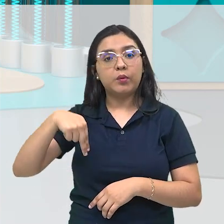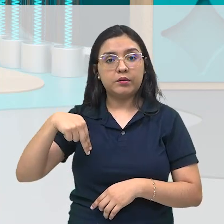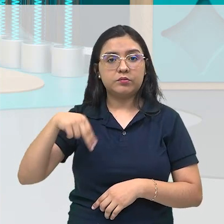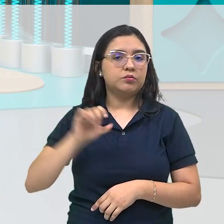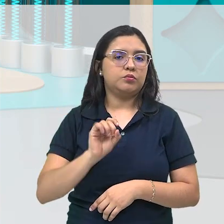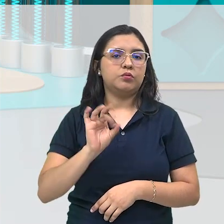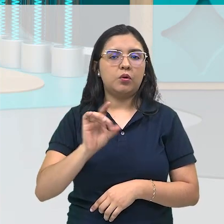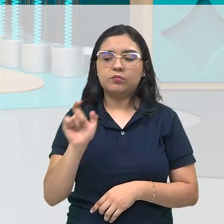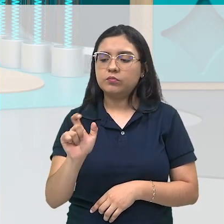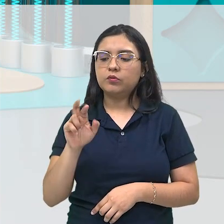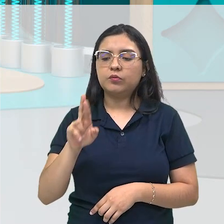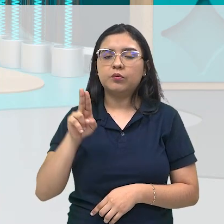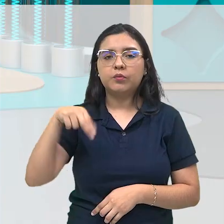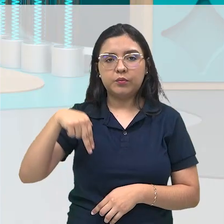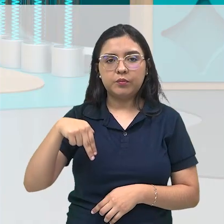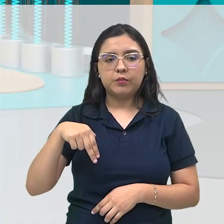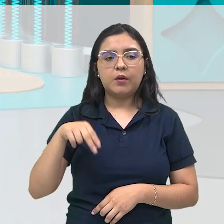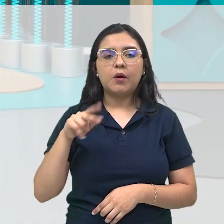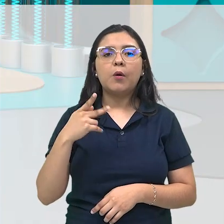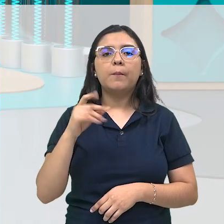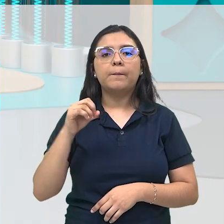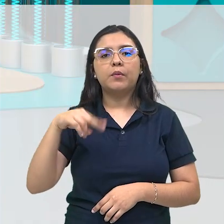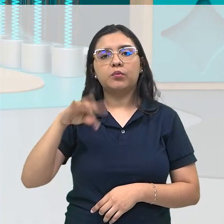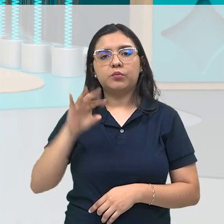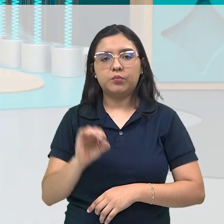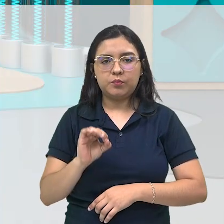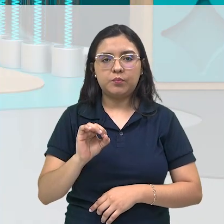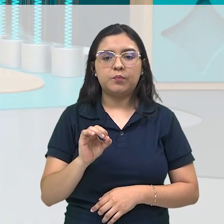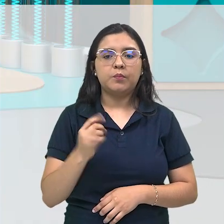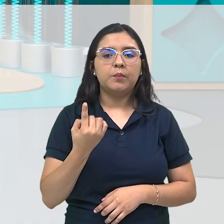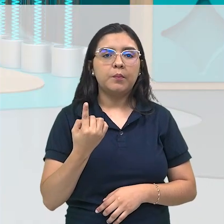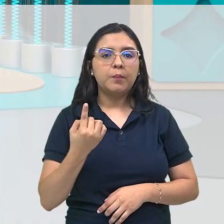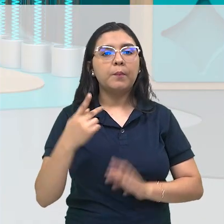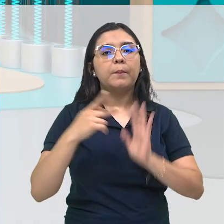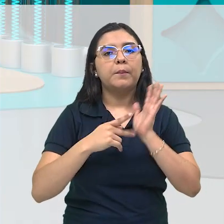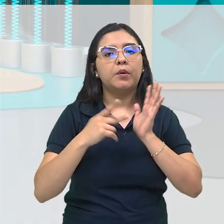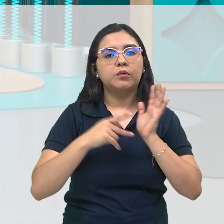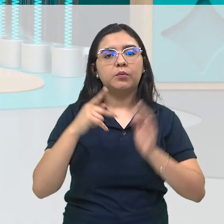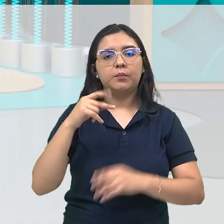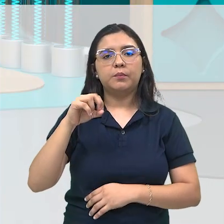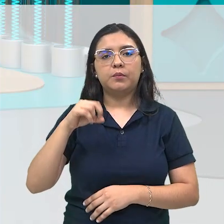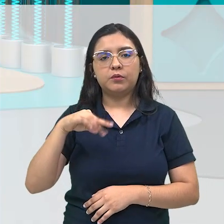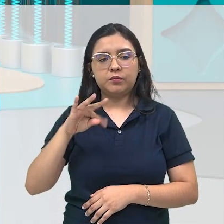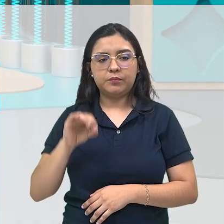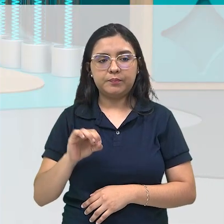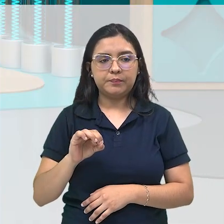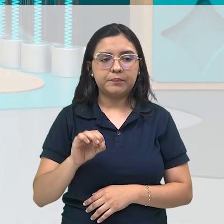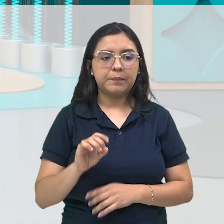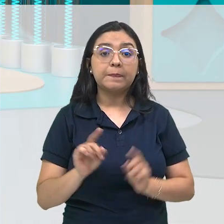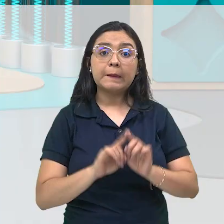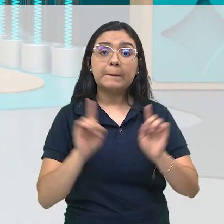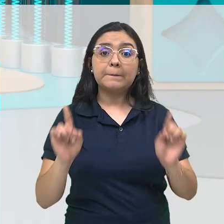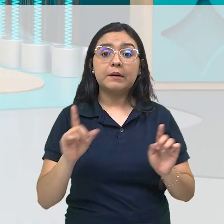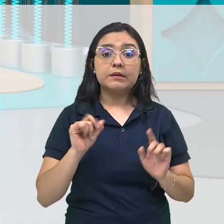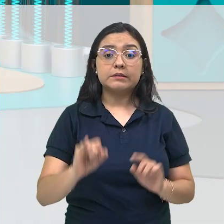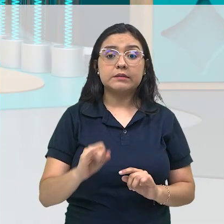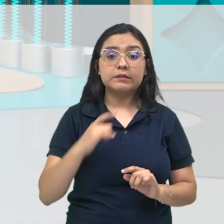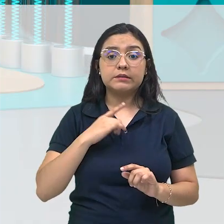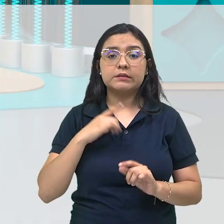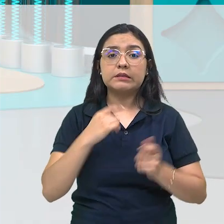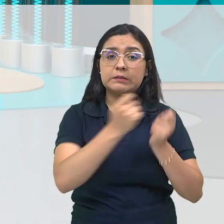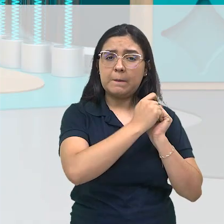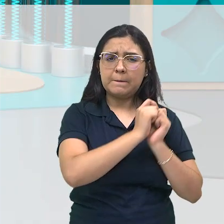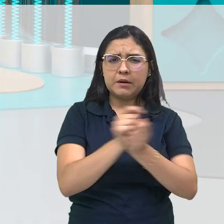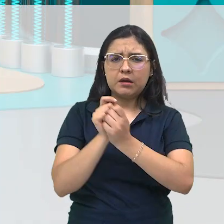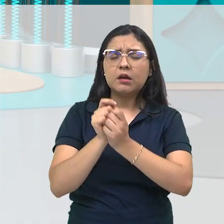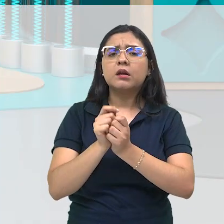Só run. É o ponto básico, tá bom? Um ponto que equivale ao run. Mas quando ele